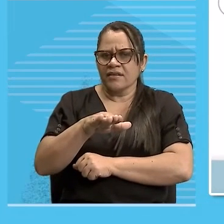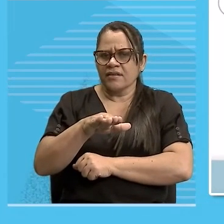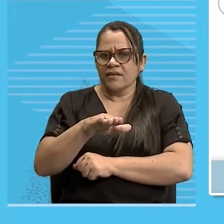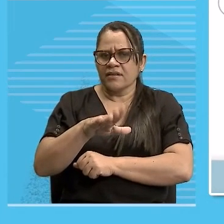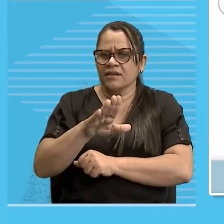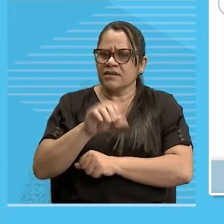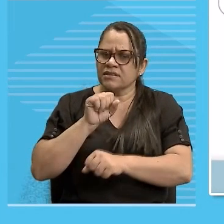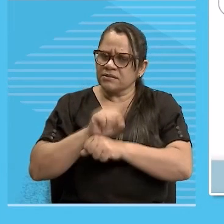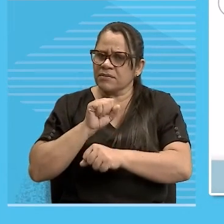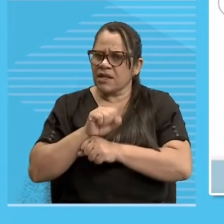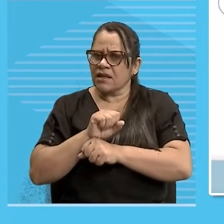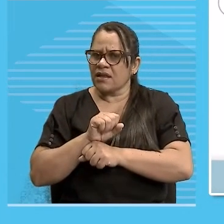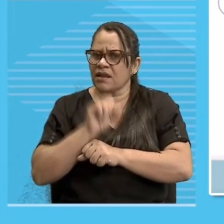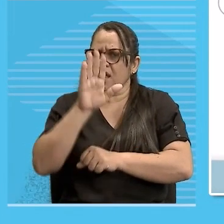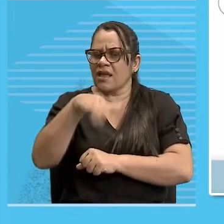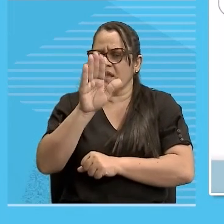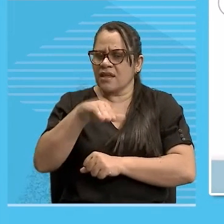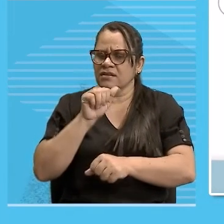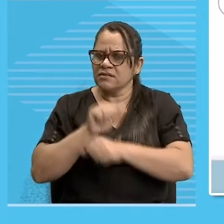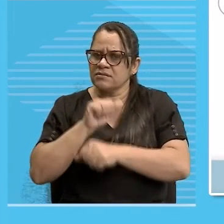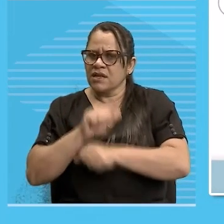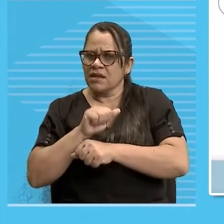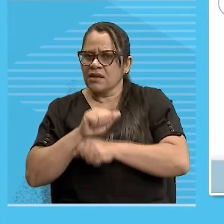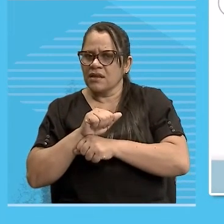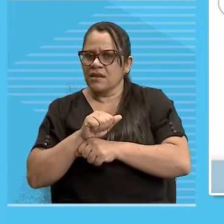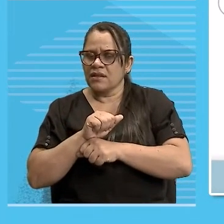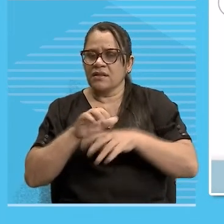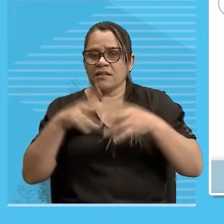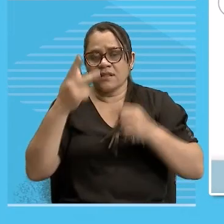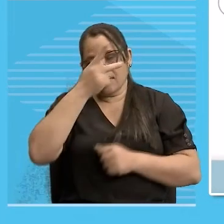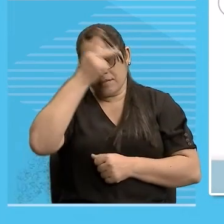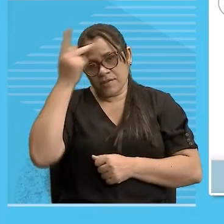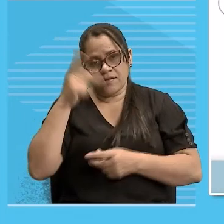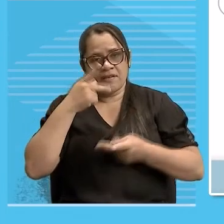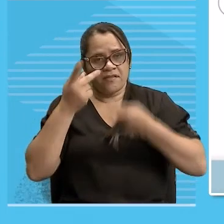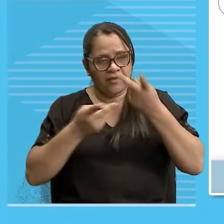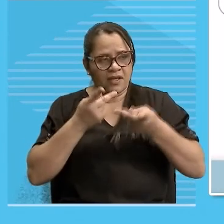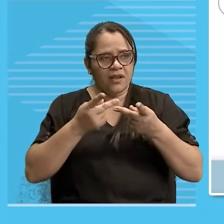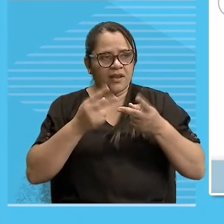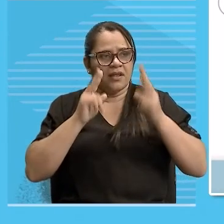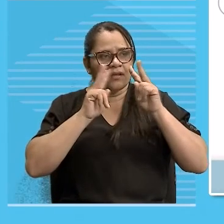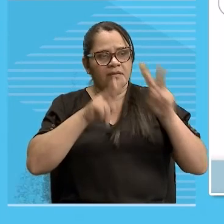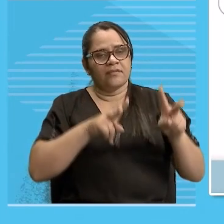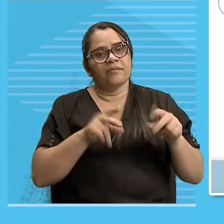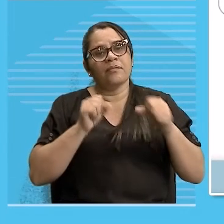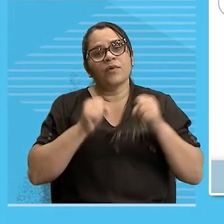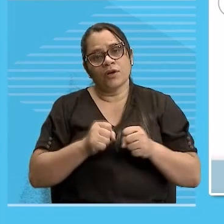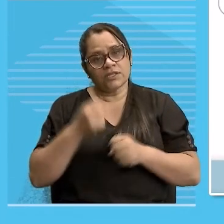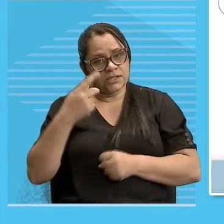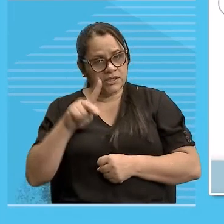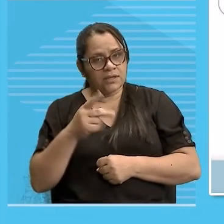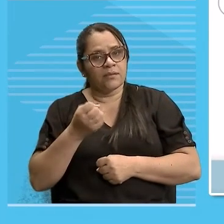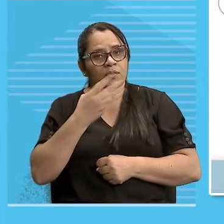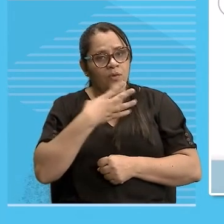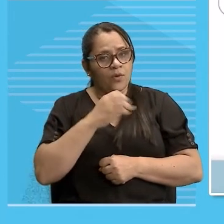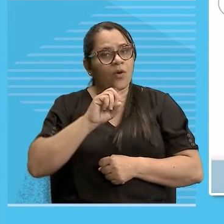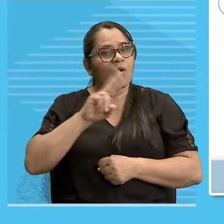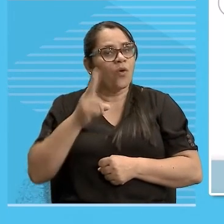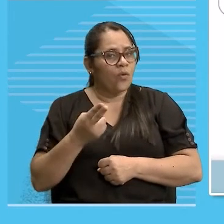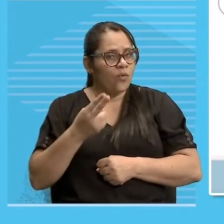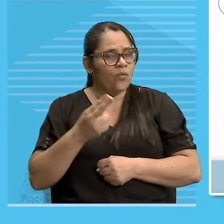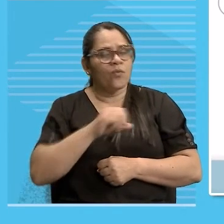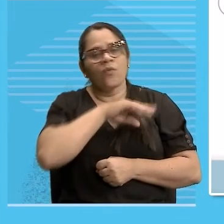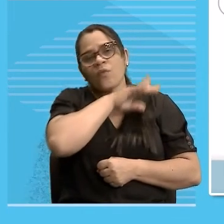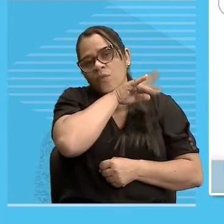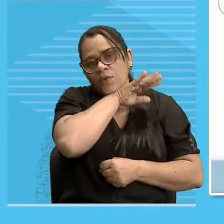lá, epa, olha aí. Ah, bom. Pode ser bom, pode ser ruim, né? Olha aí.